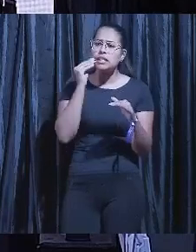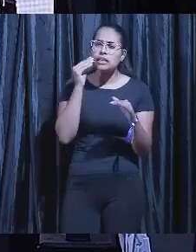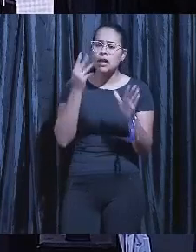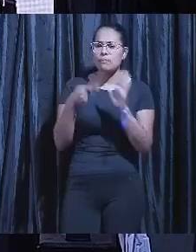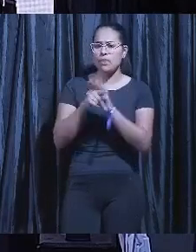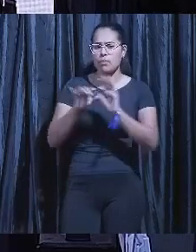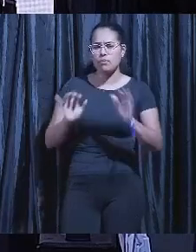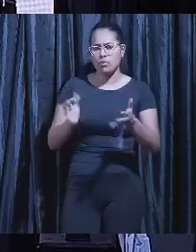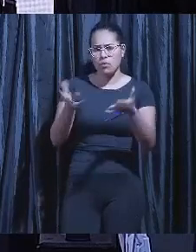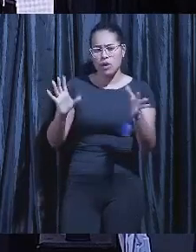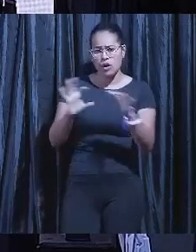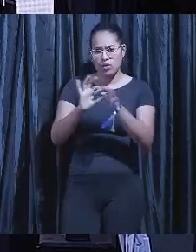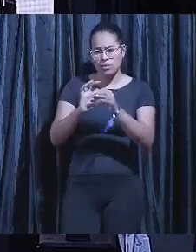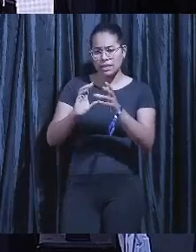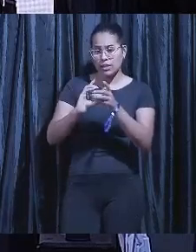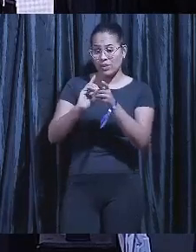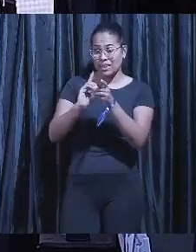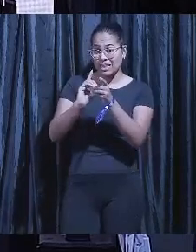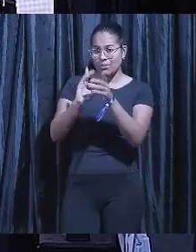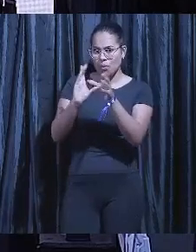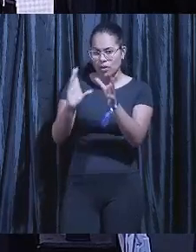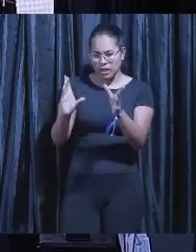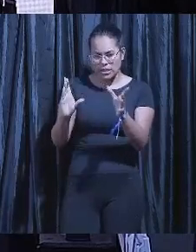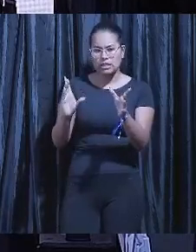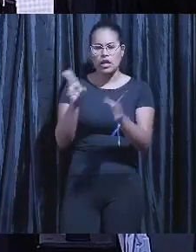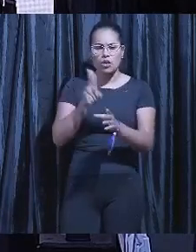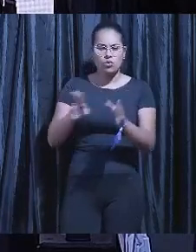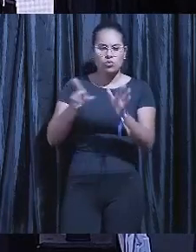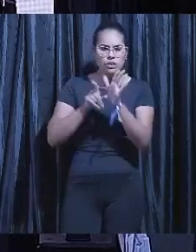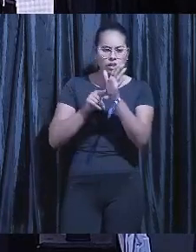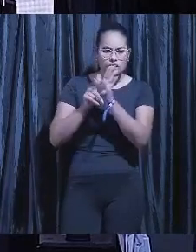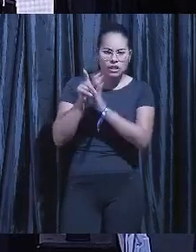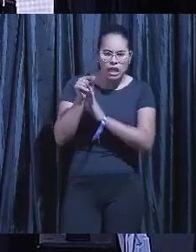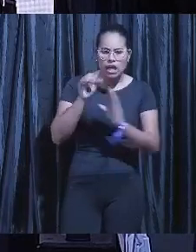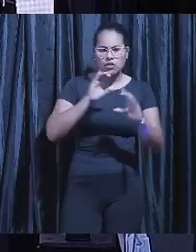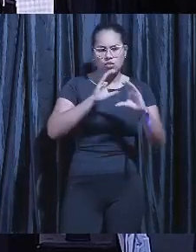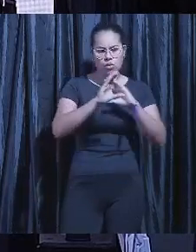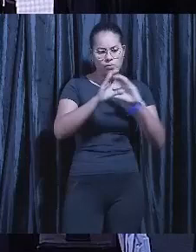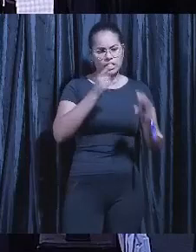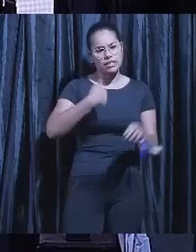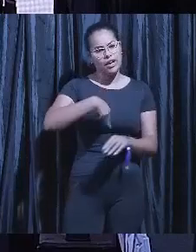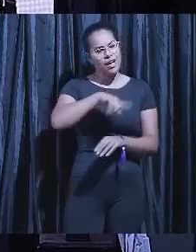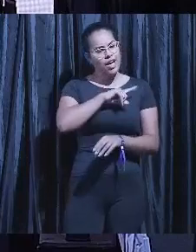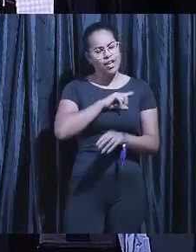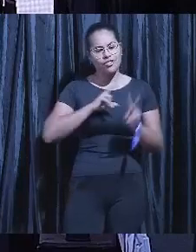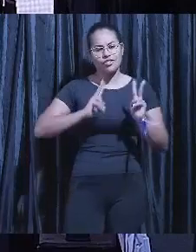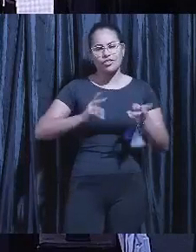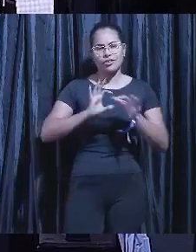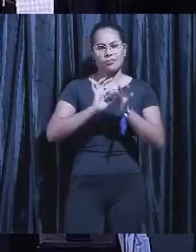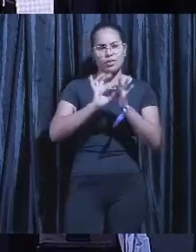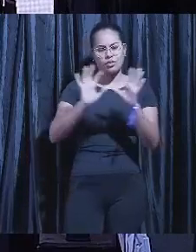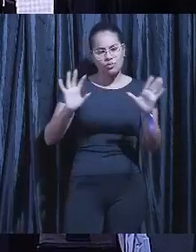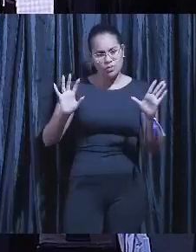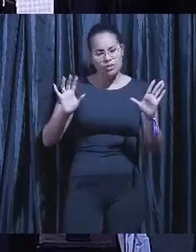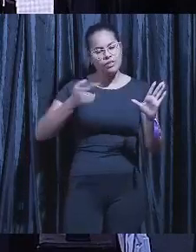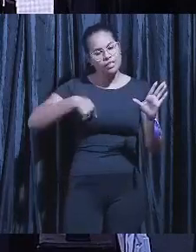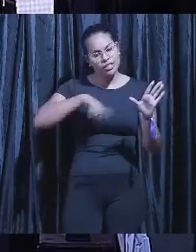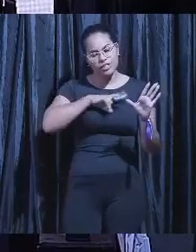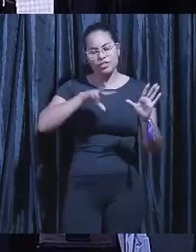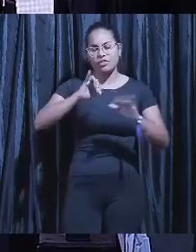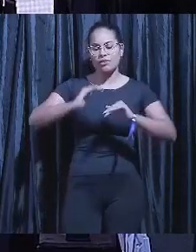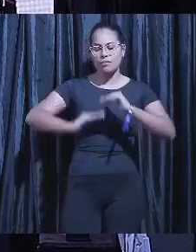essa democracia a partir dos dados, a partir da comunicação, nós estamos à disposição para isso e vamos construir